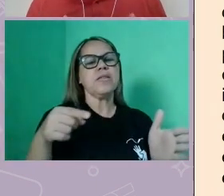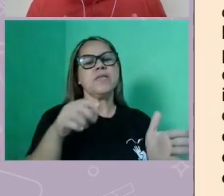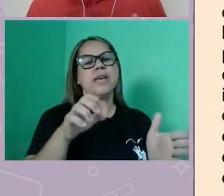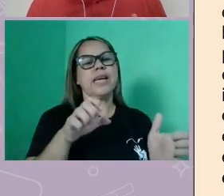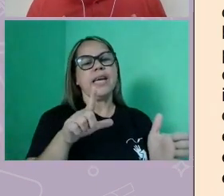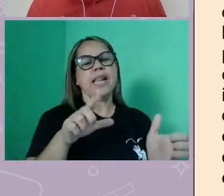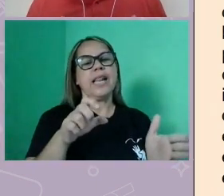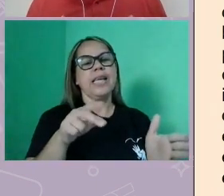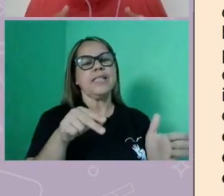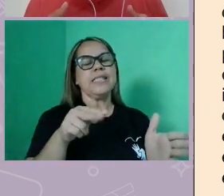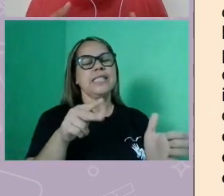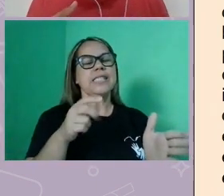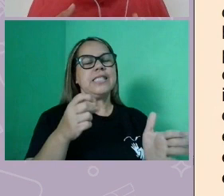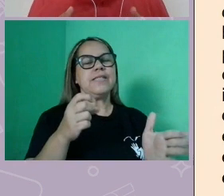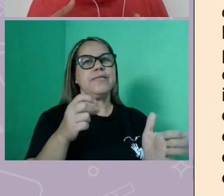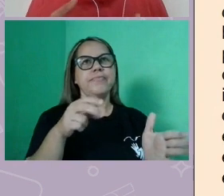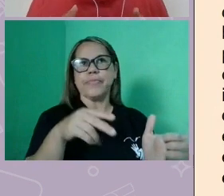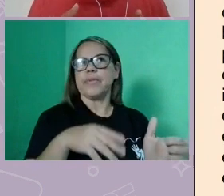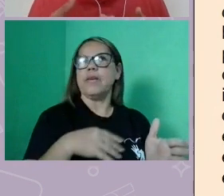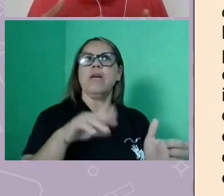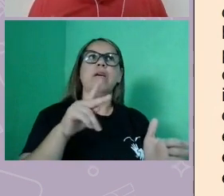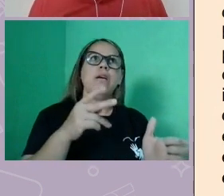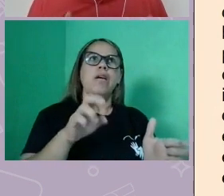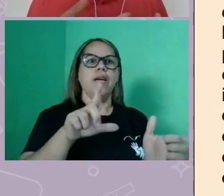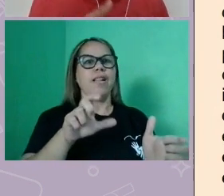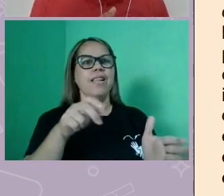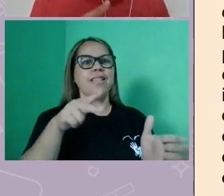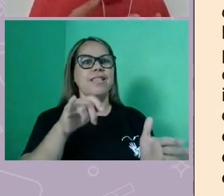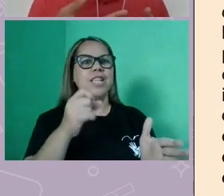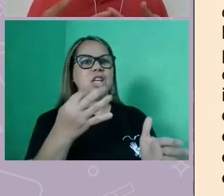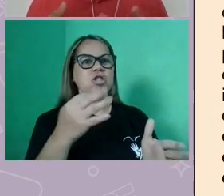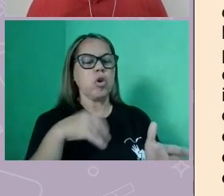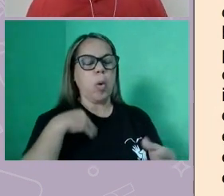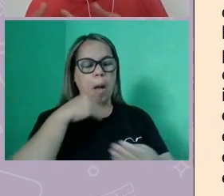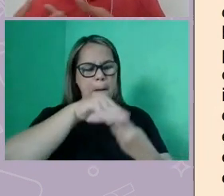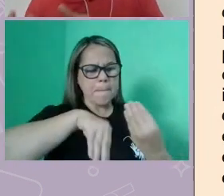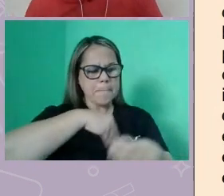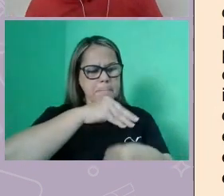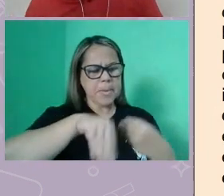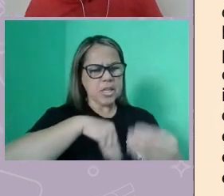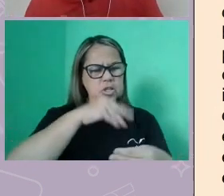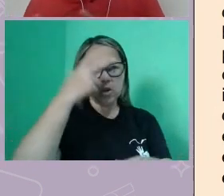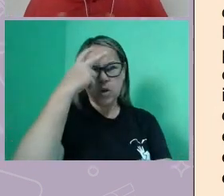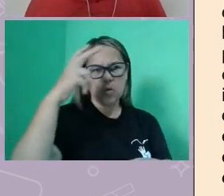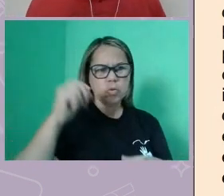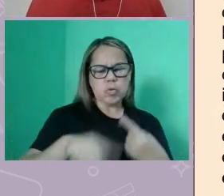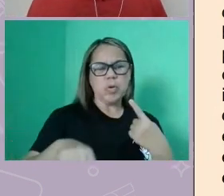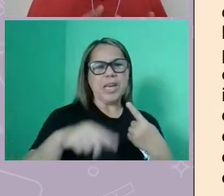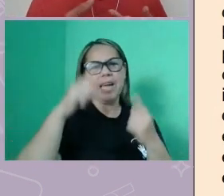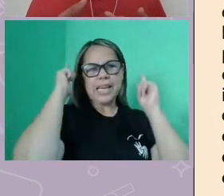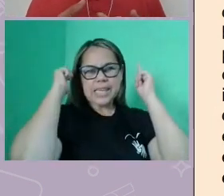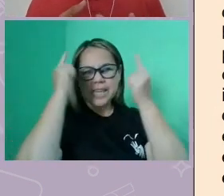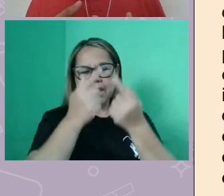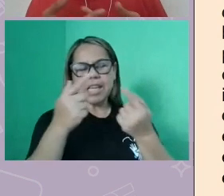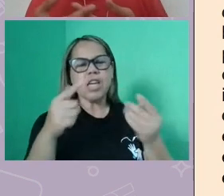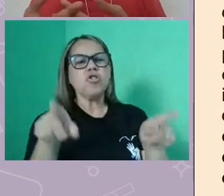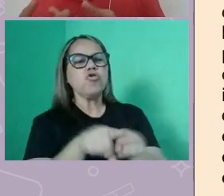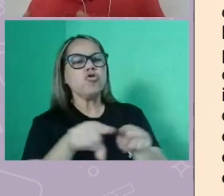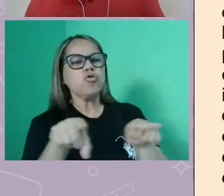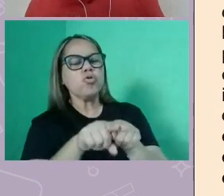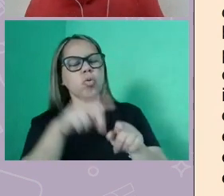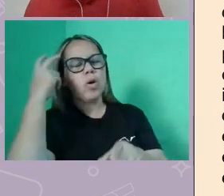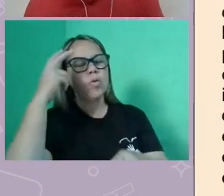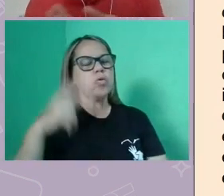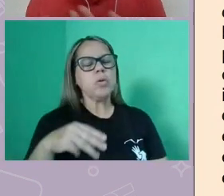observar uma mistura da cultura grega com a cultura macedônica com a cultura que